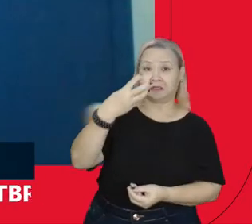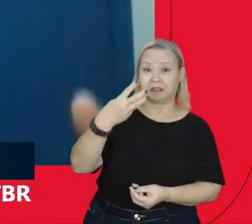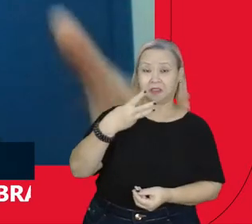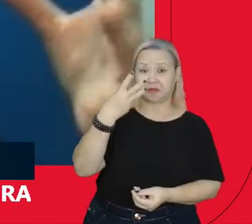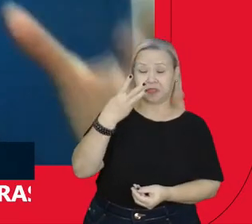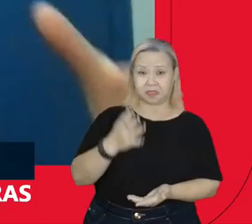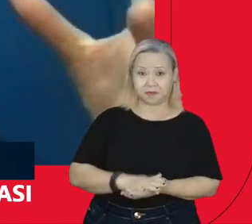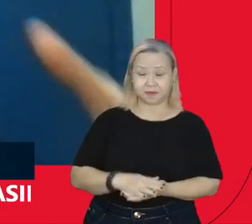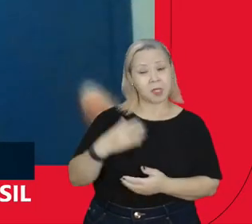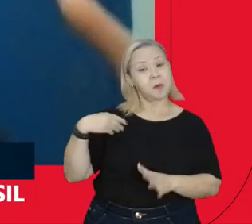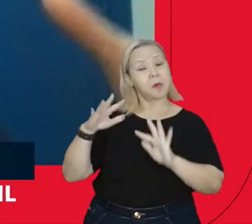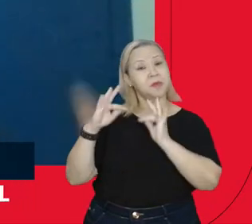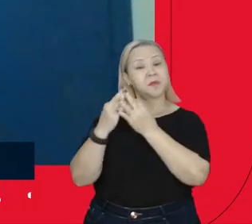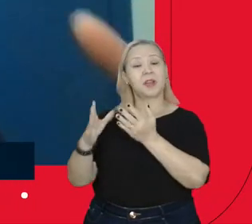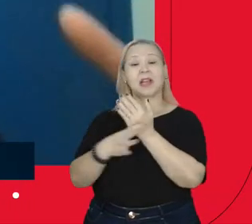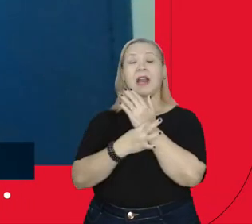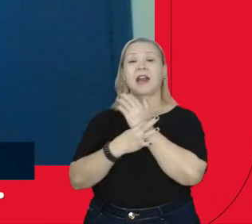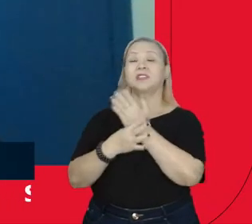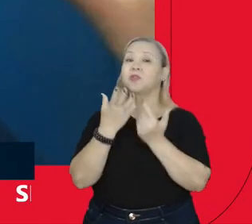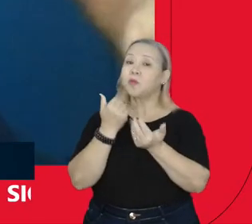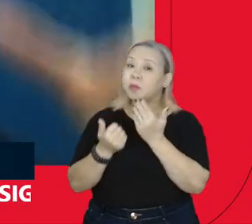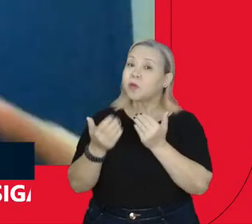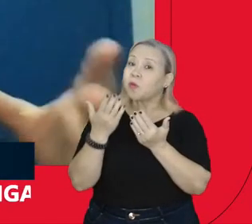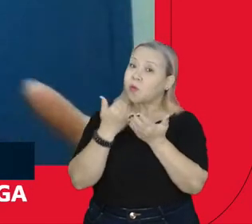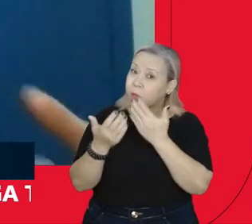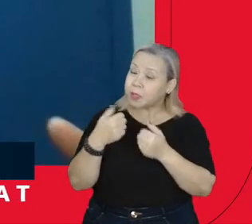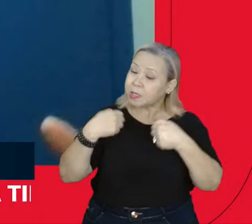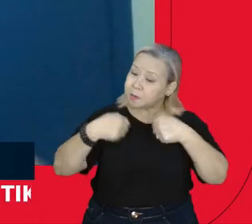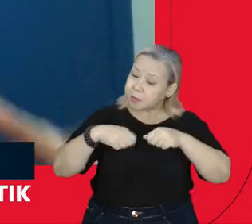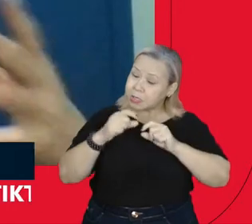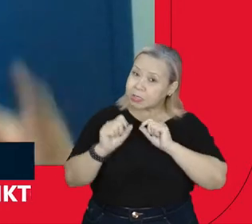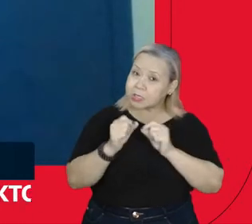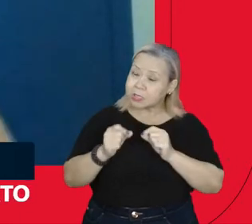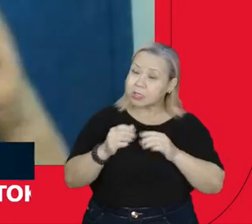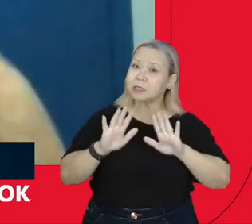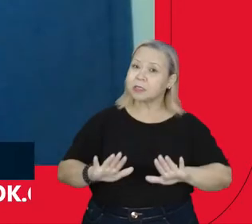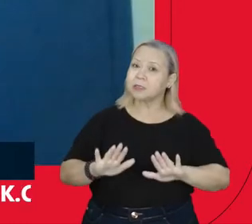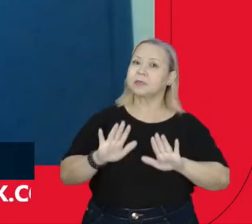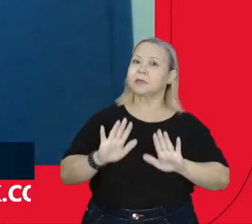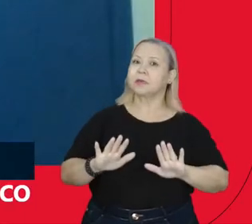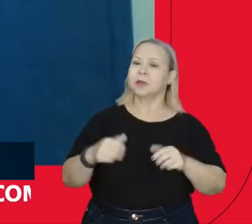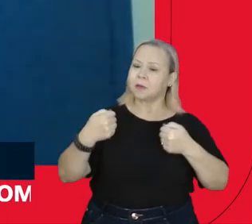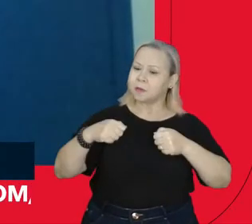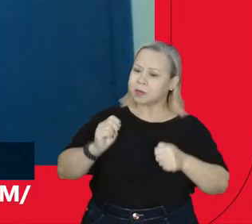Bolsa Família é para garantir comida, e comida tem que ser com estabilidade. As pessoas têm que,